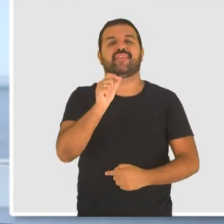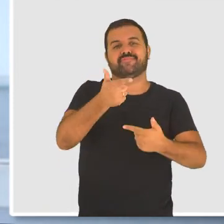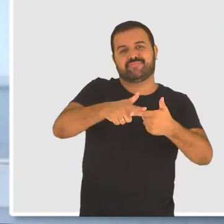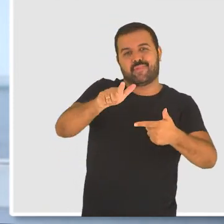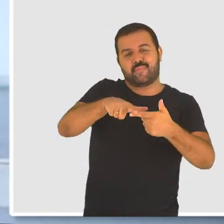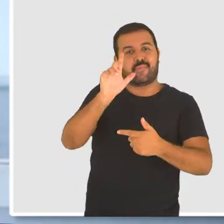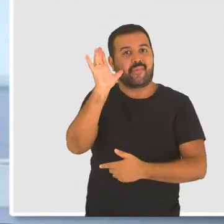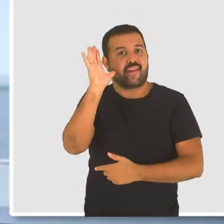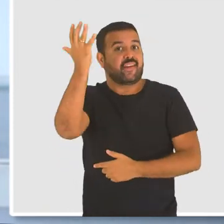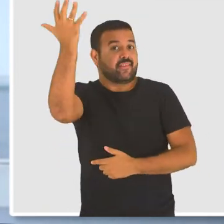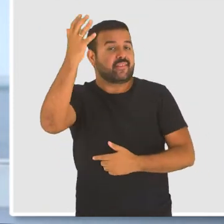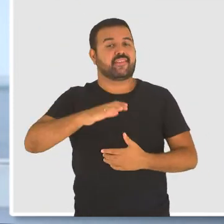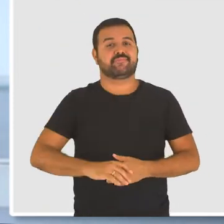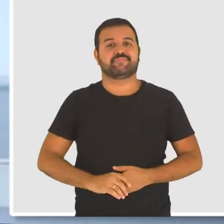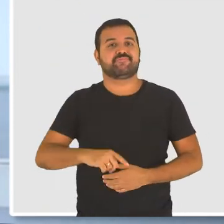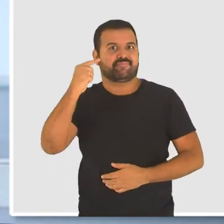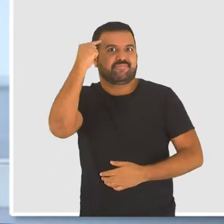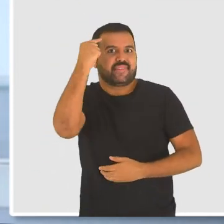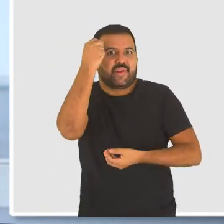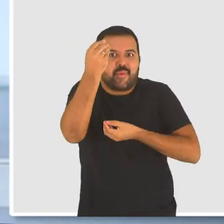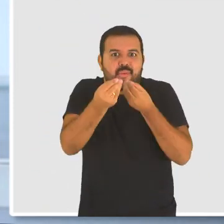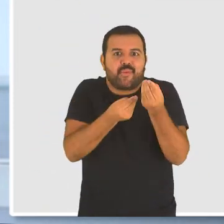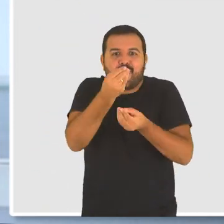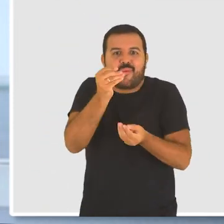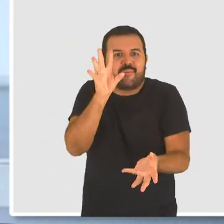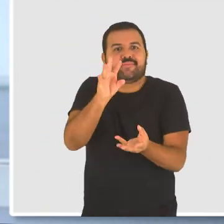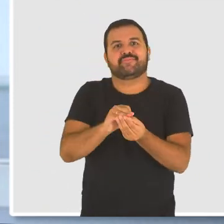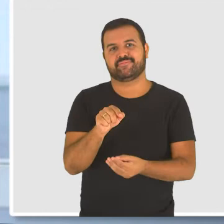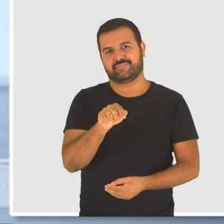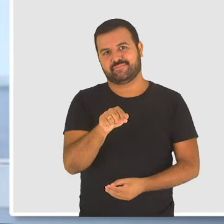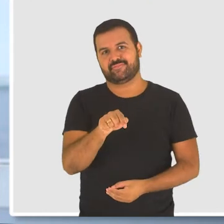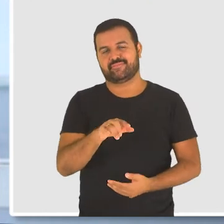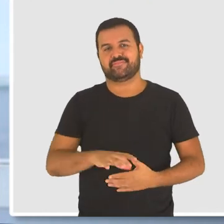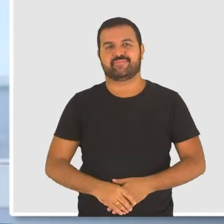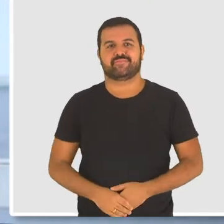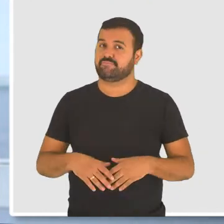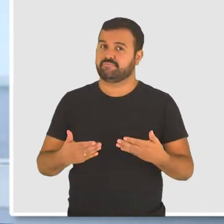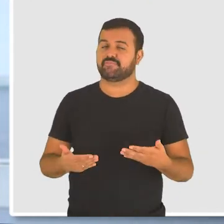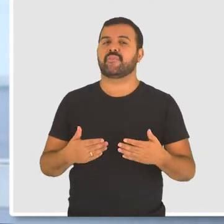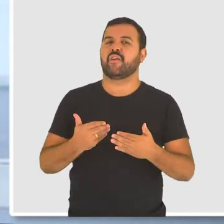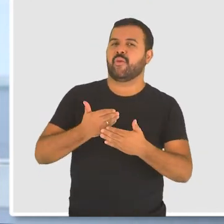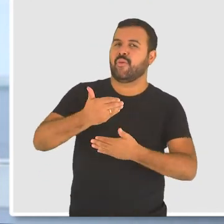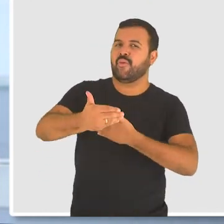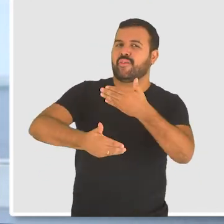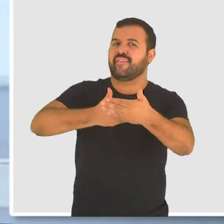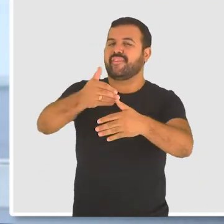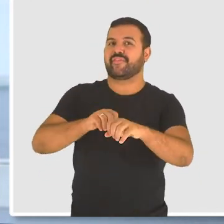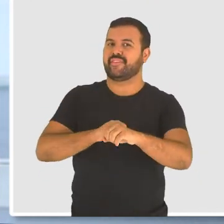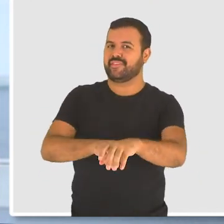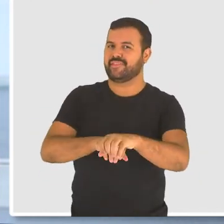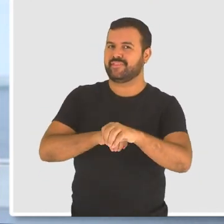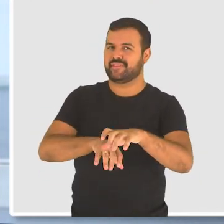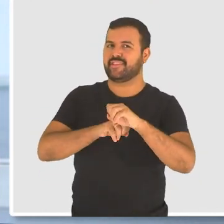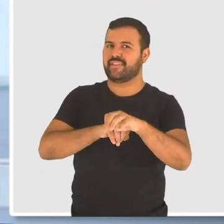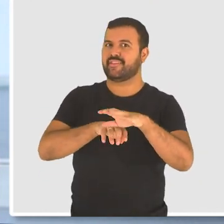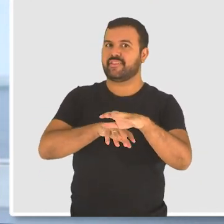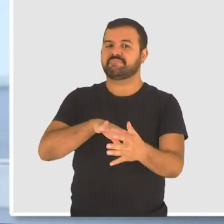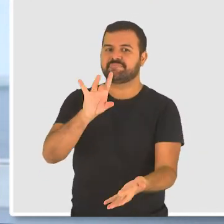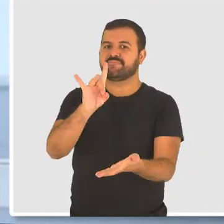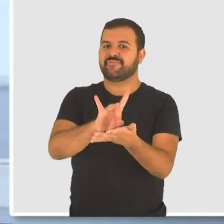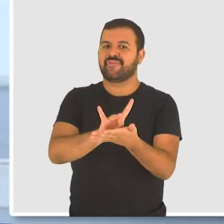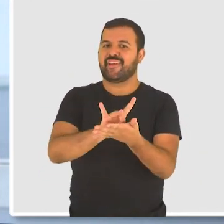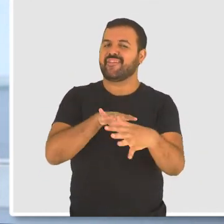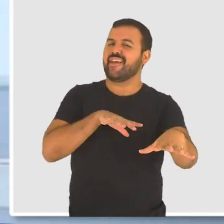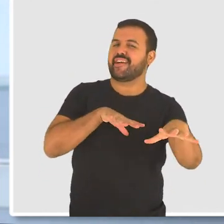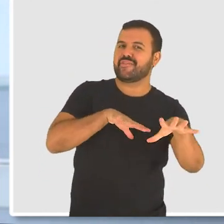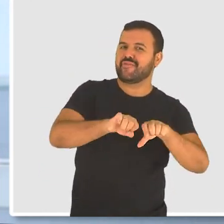de um problema, certo? Agora, se torna formativo o ensino se você